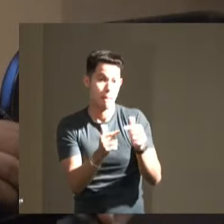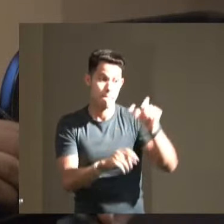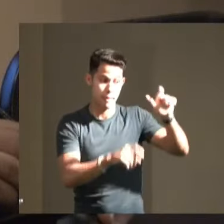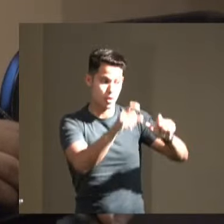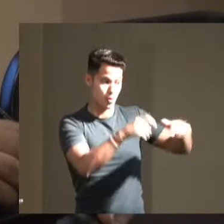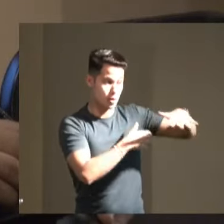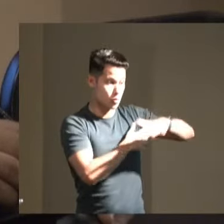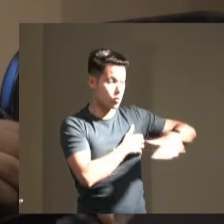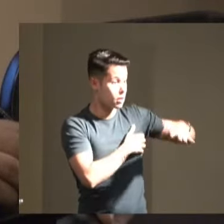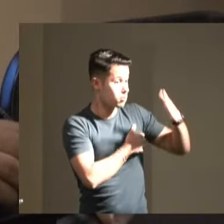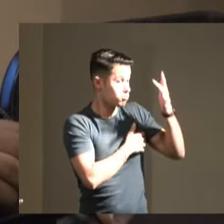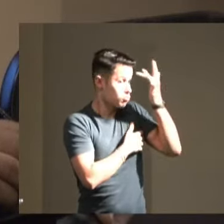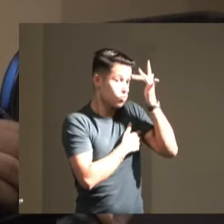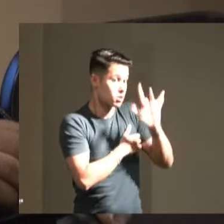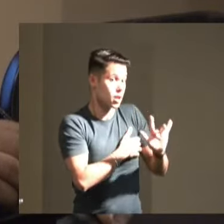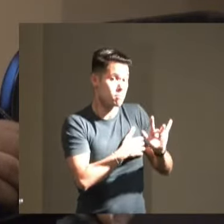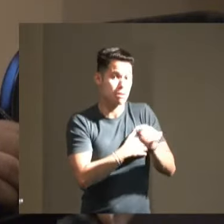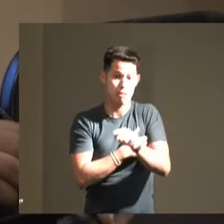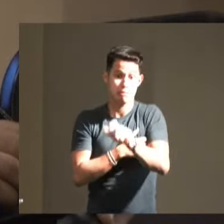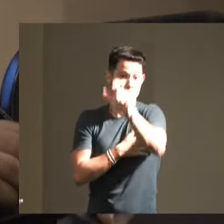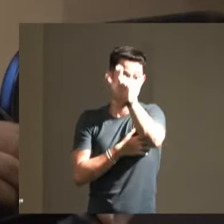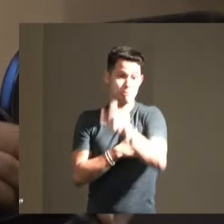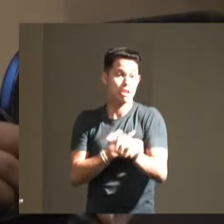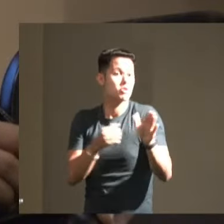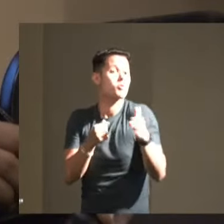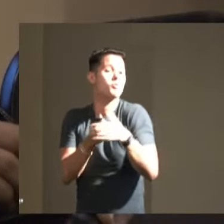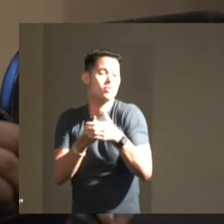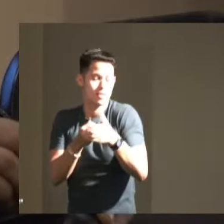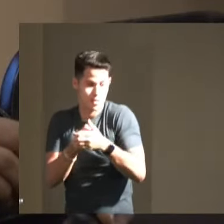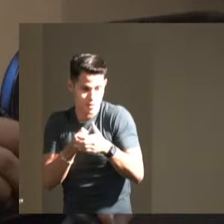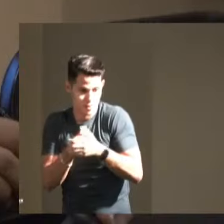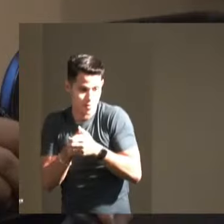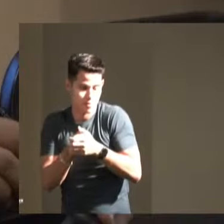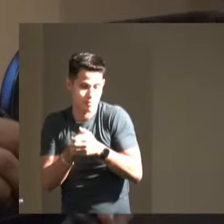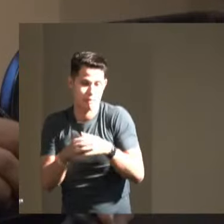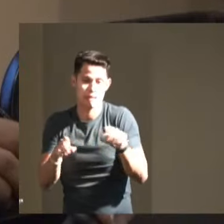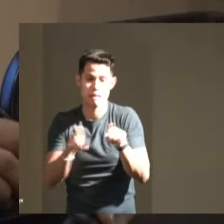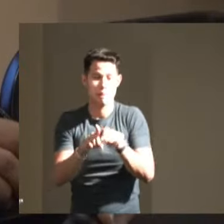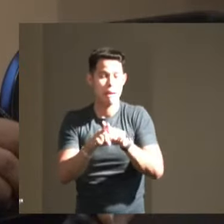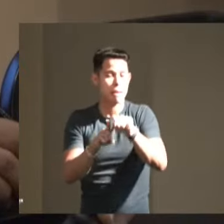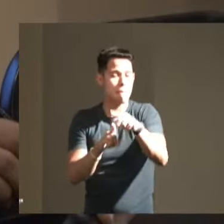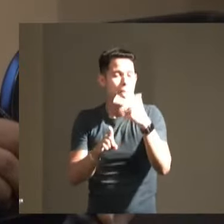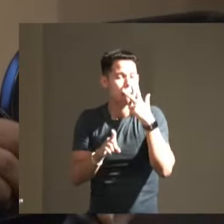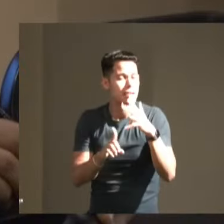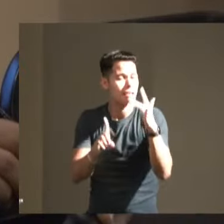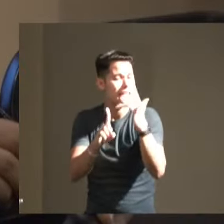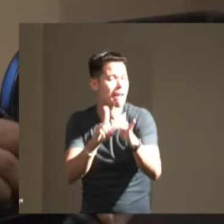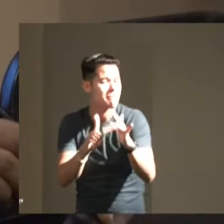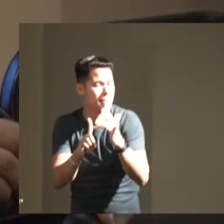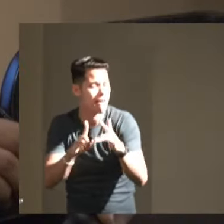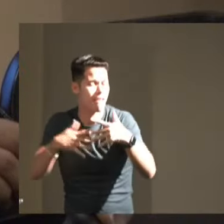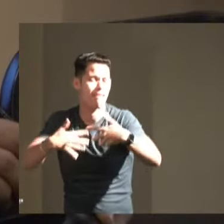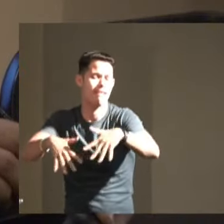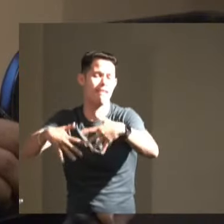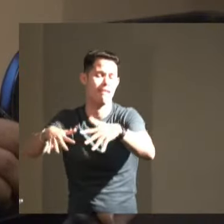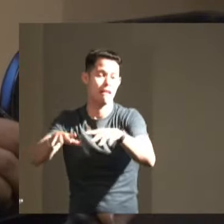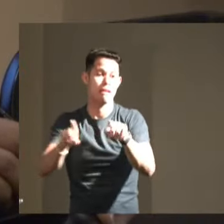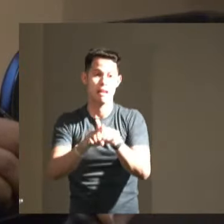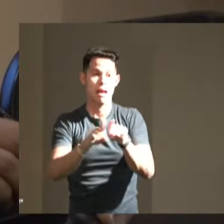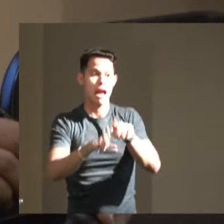quem éramos nós. Nós éramos de tudo, desde inválidos e incapazes até